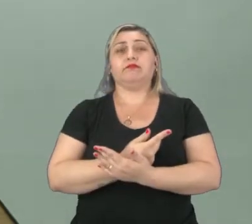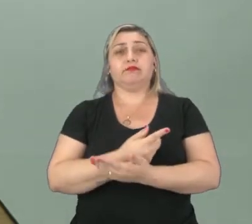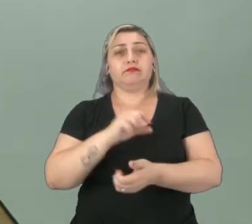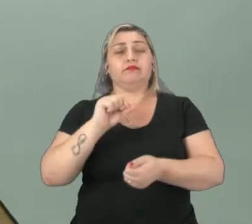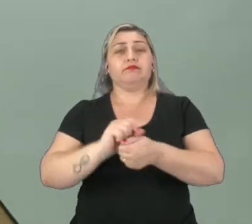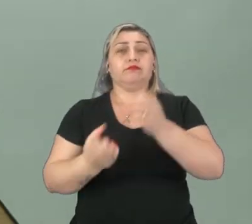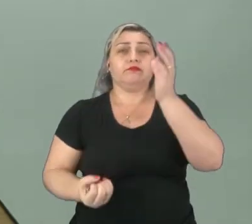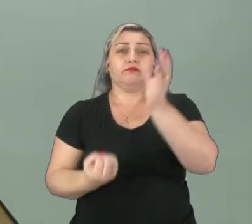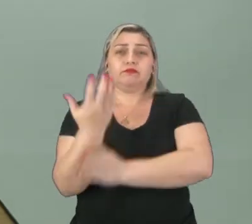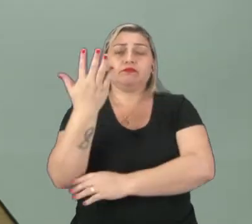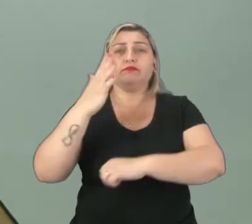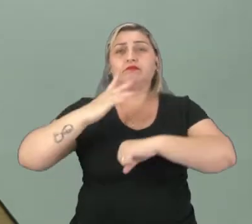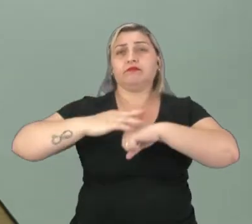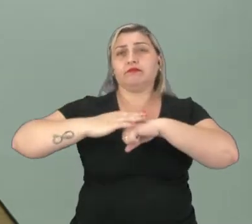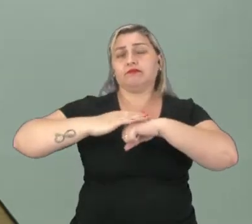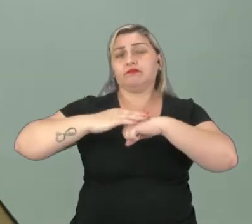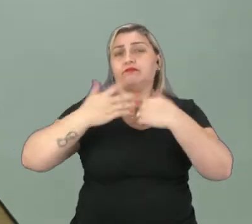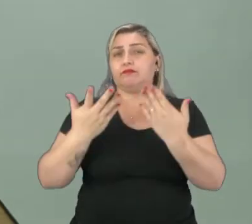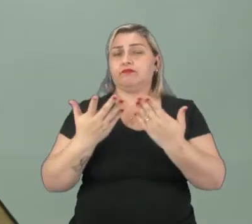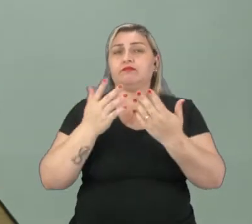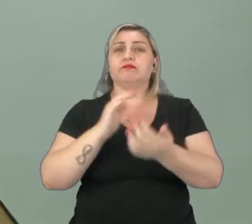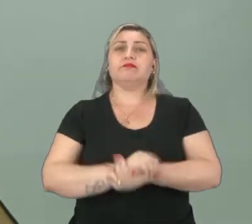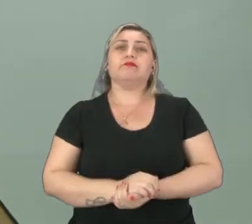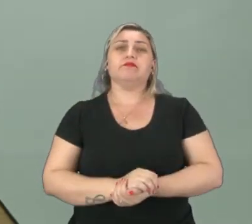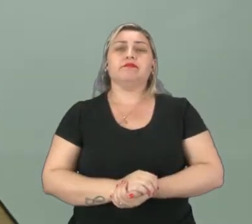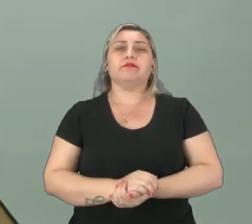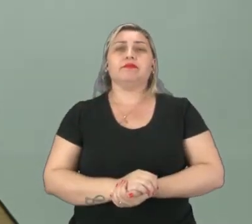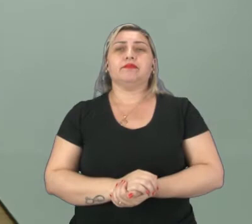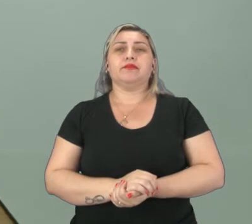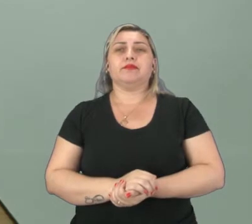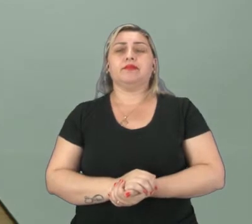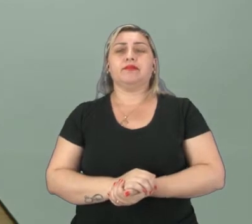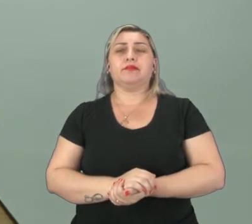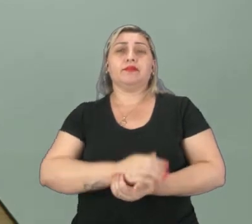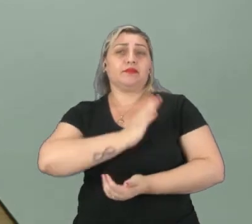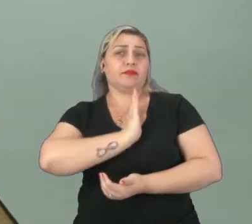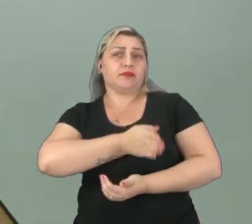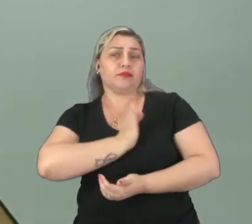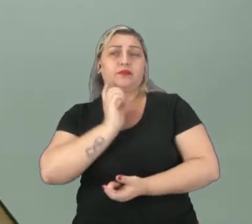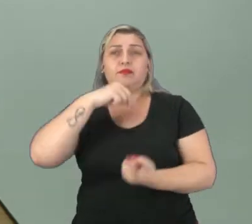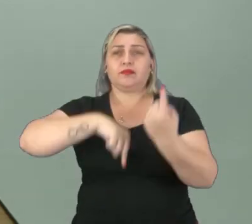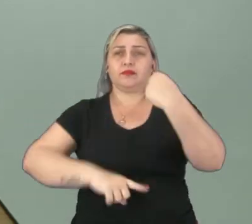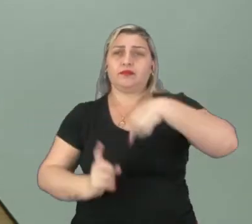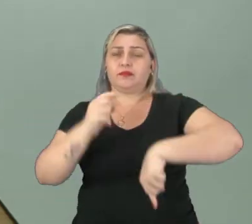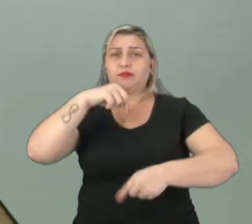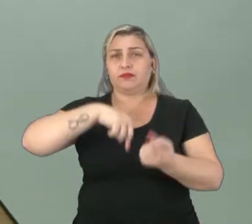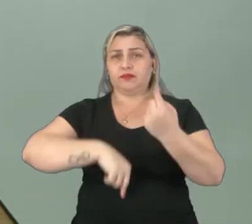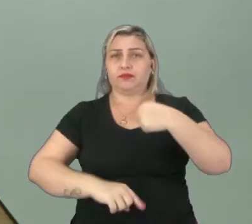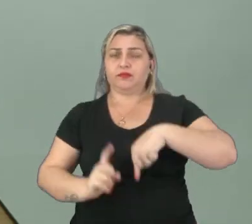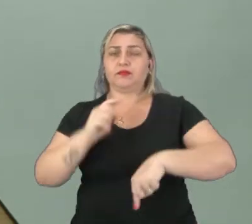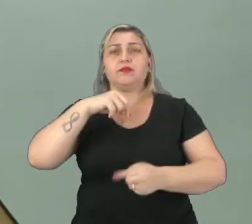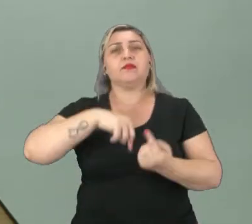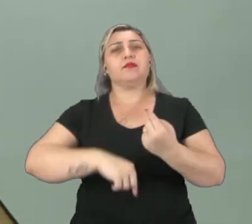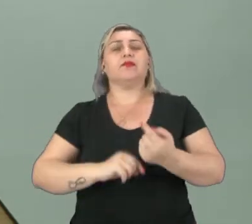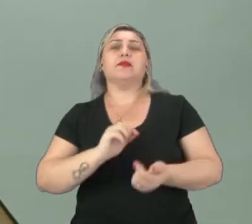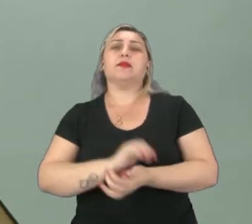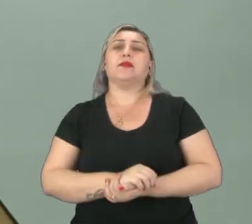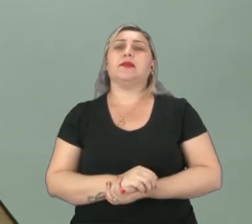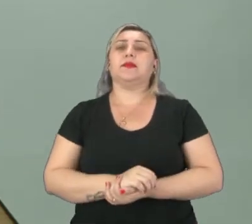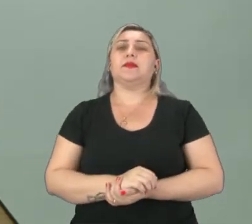fazem aparecer essas doenças, como eu citei, né? As doenças cardiovasculares, que são doenças